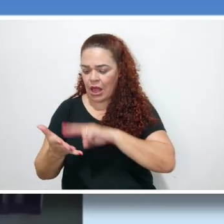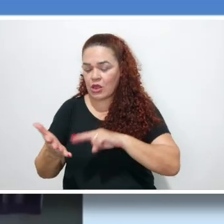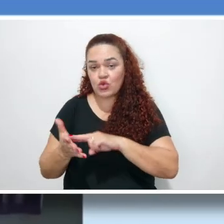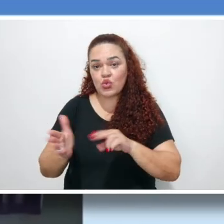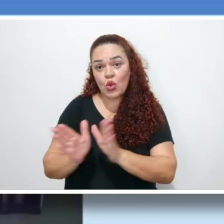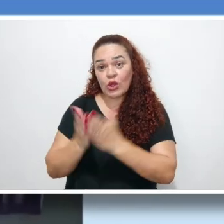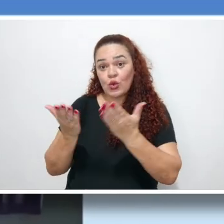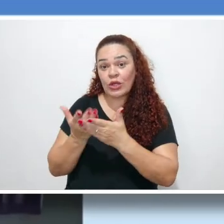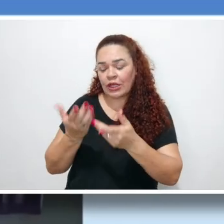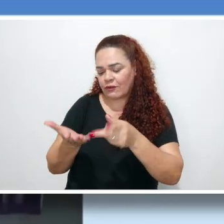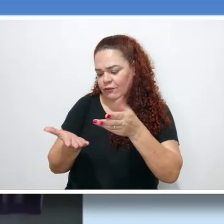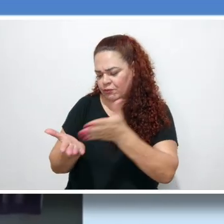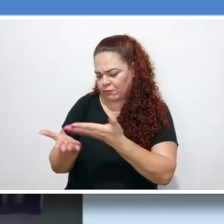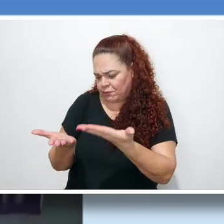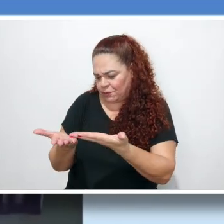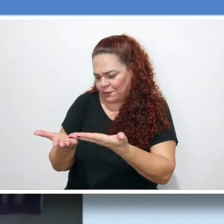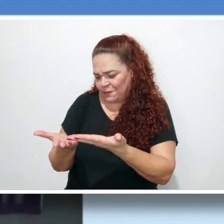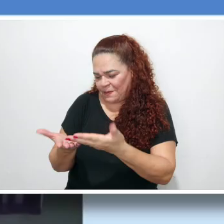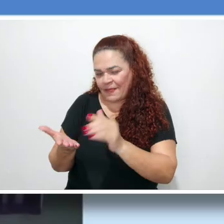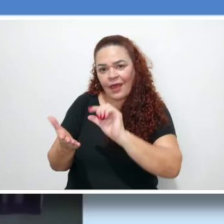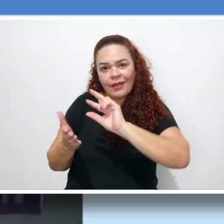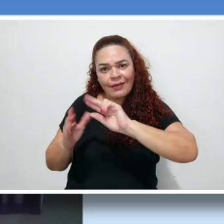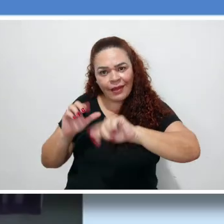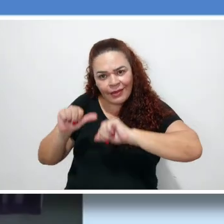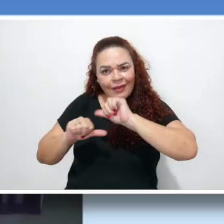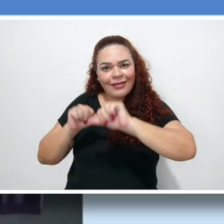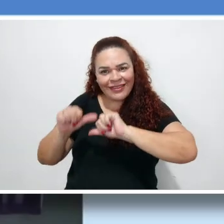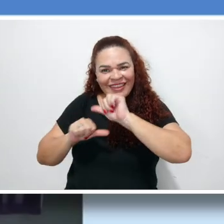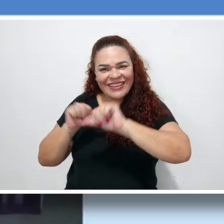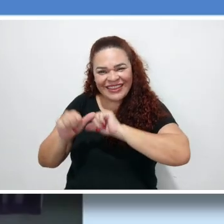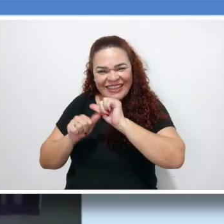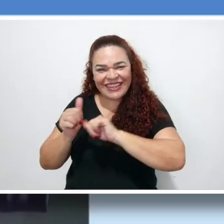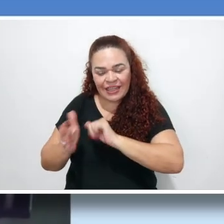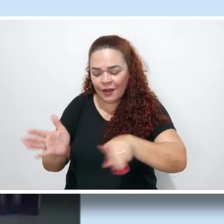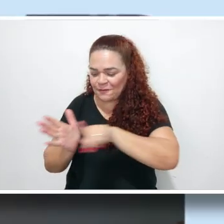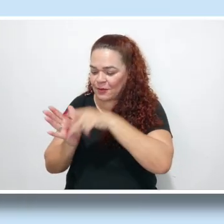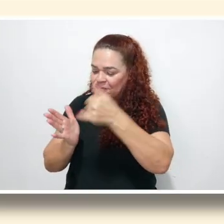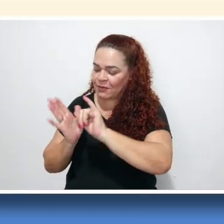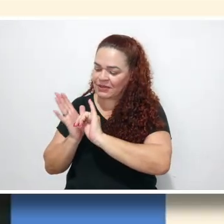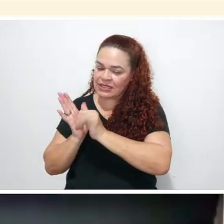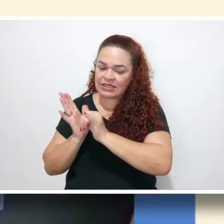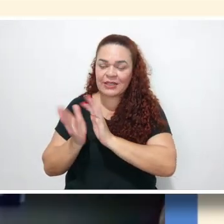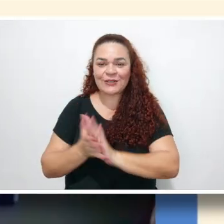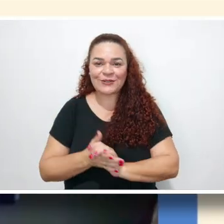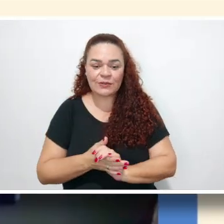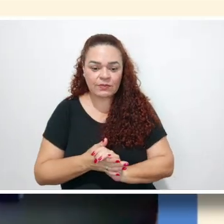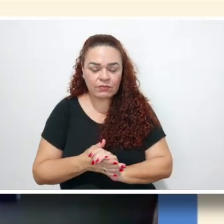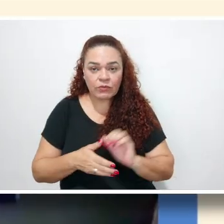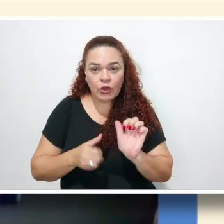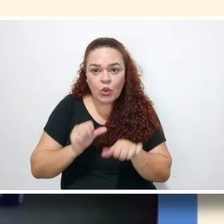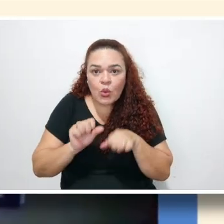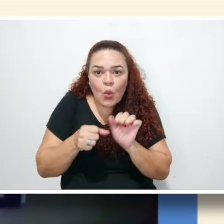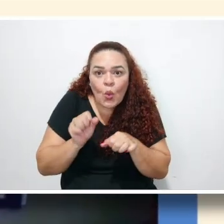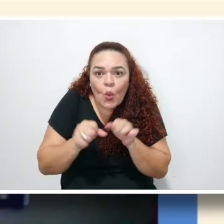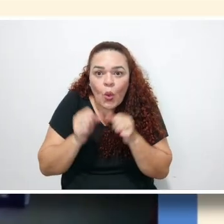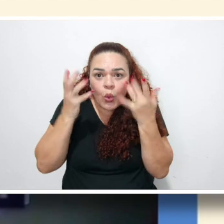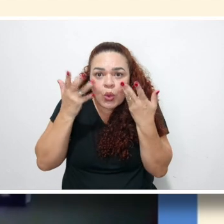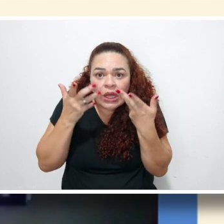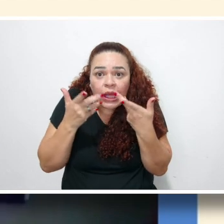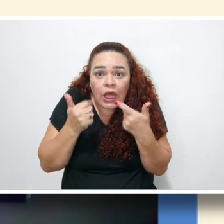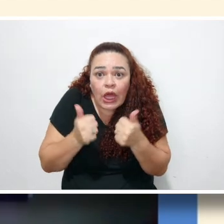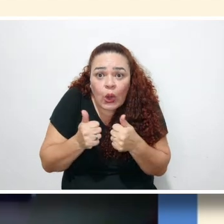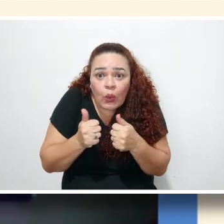após a leitura do livro, realiza a leitura de imagens e reescrita da história a partir da narrativa das crianças. O pezinho dele